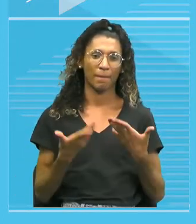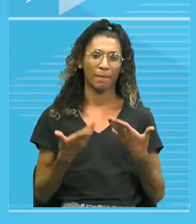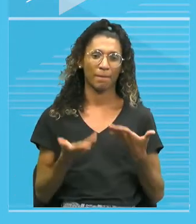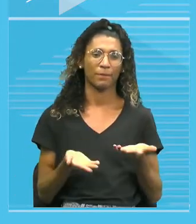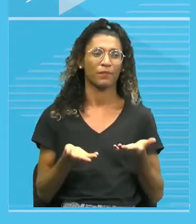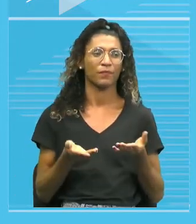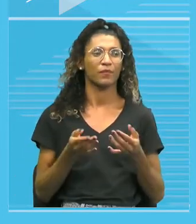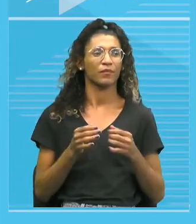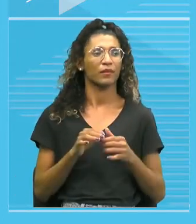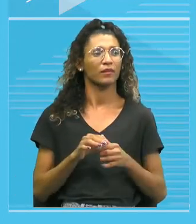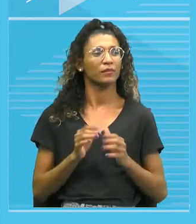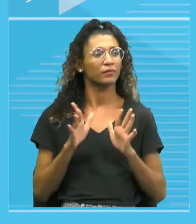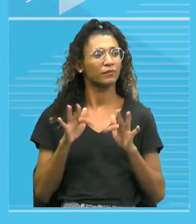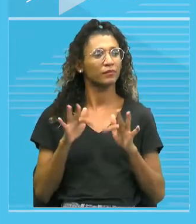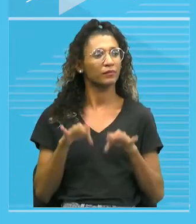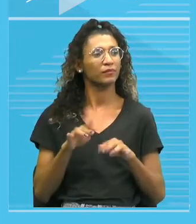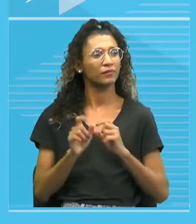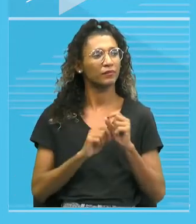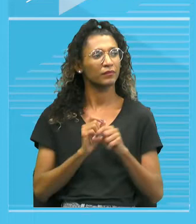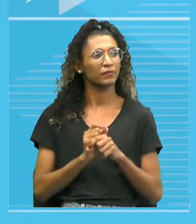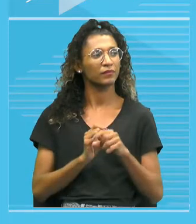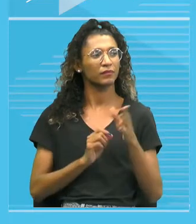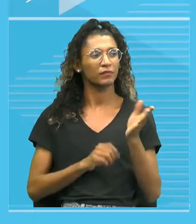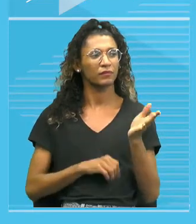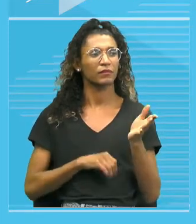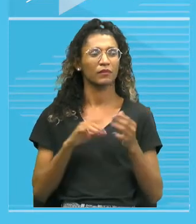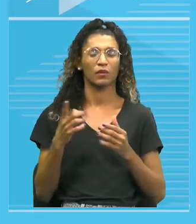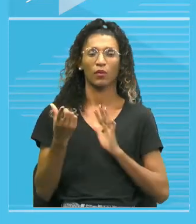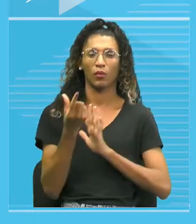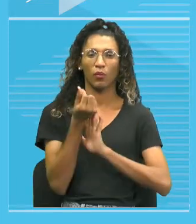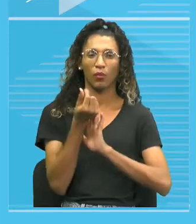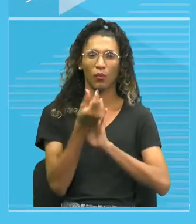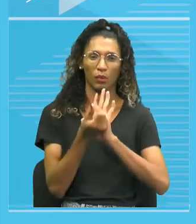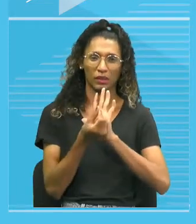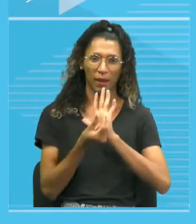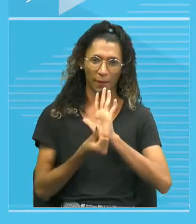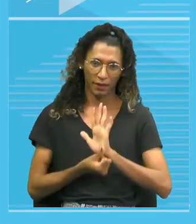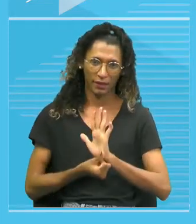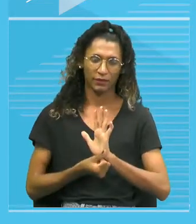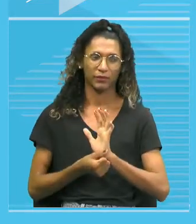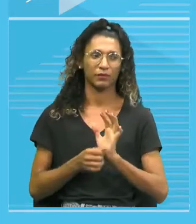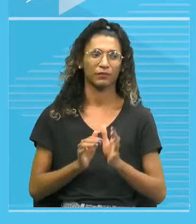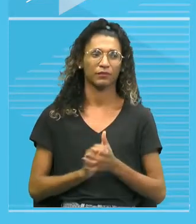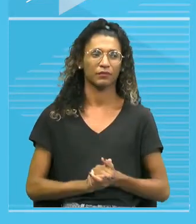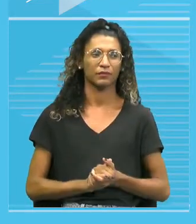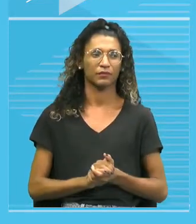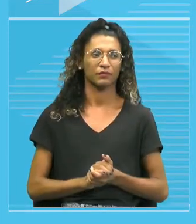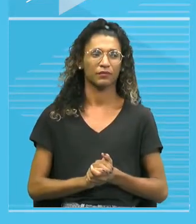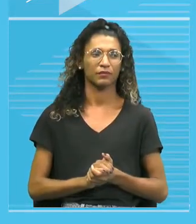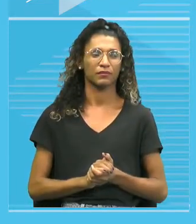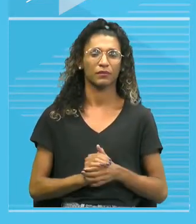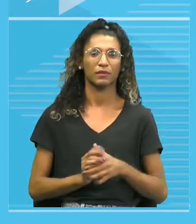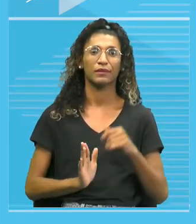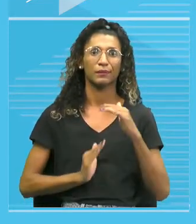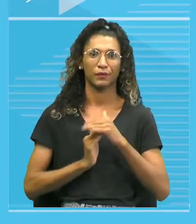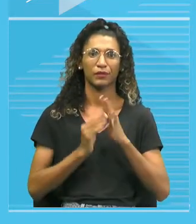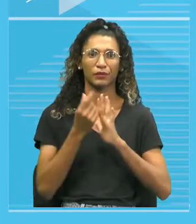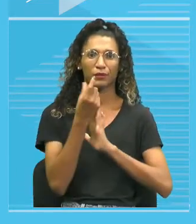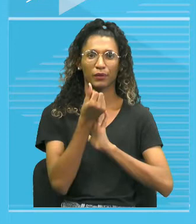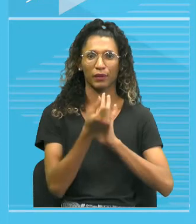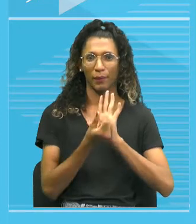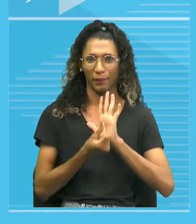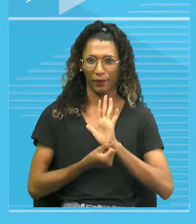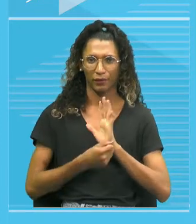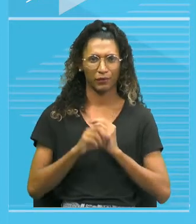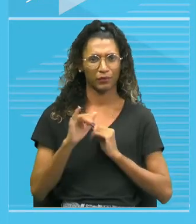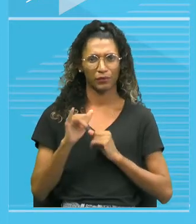restrição orçamentária. Isso é o que sempre é alegado, né? É a restrição orçamentária. Que não justifica,